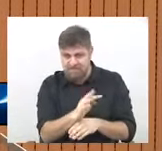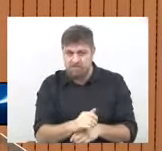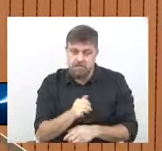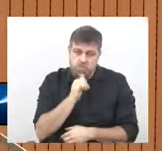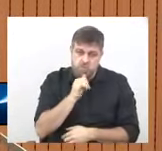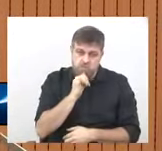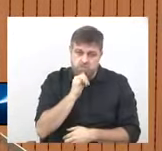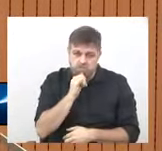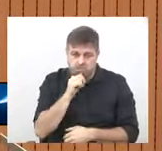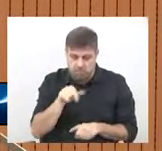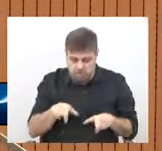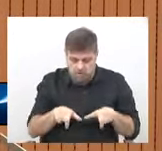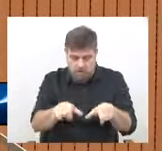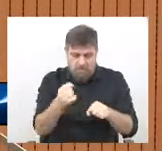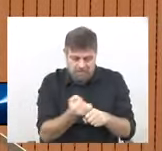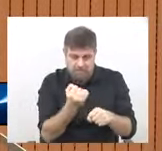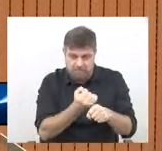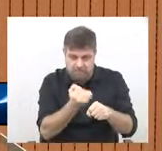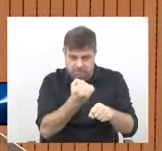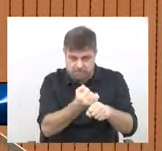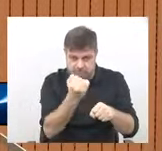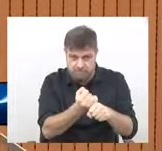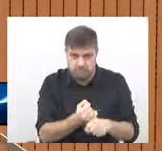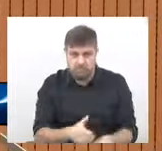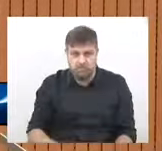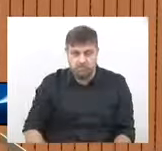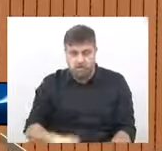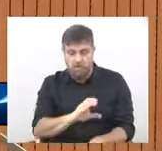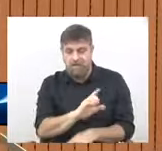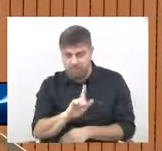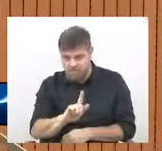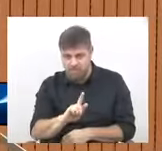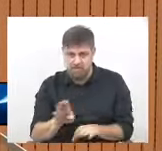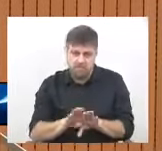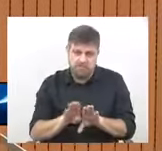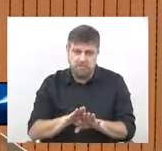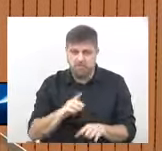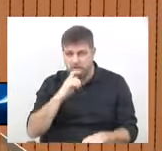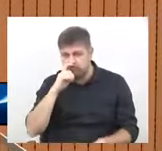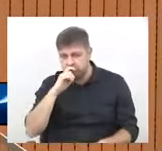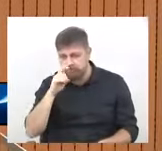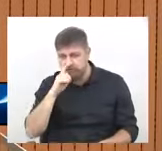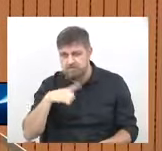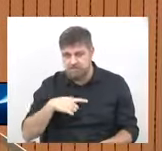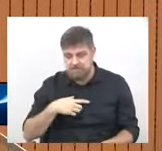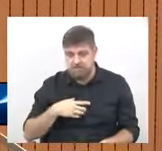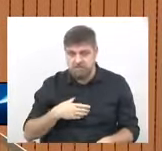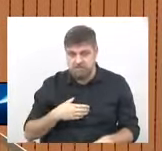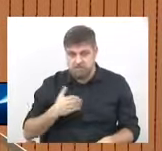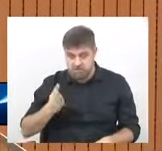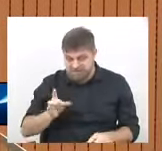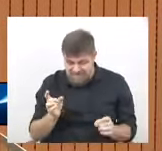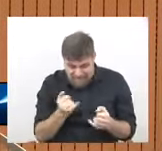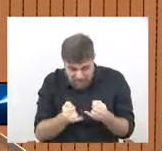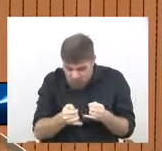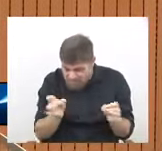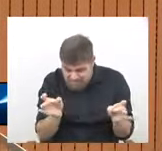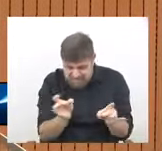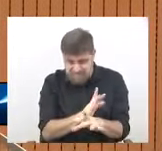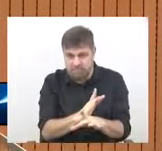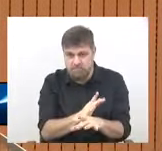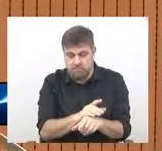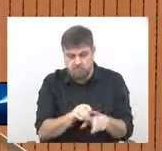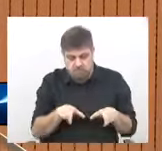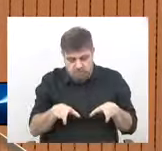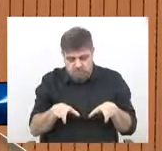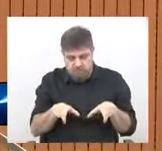exemplo, o trecho que está em obra hoje no corredor do Campo Grande e do Ouro Verde, que está adiantado, principalmente na Rui Rodrigues, a continuação da